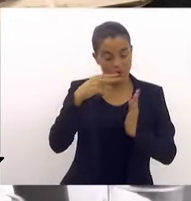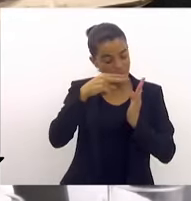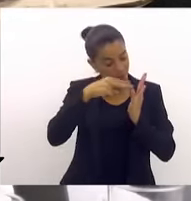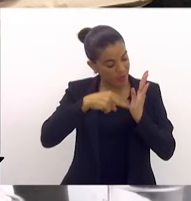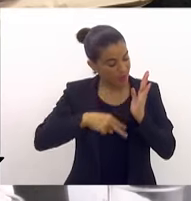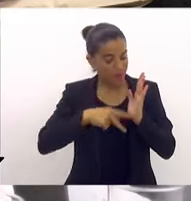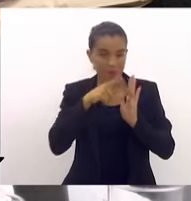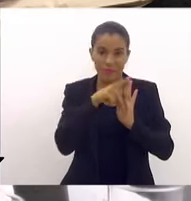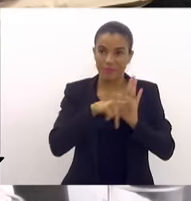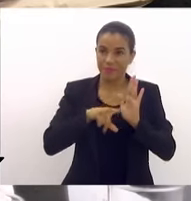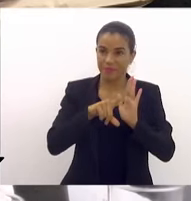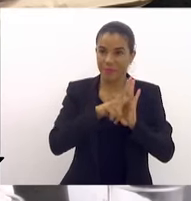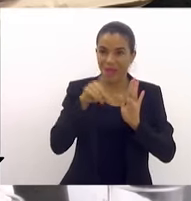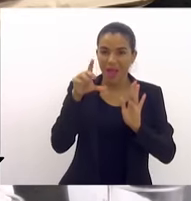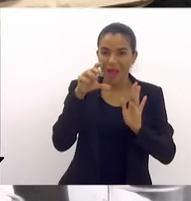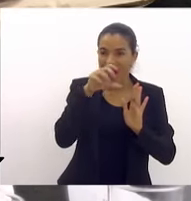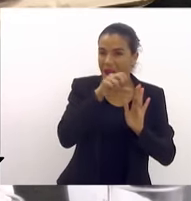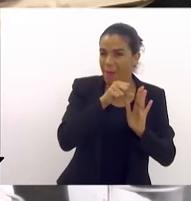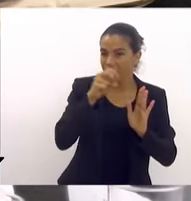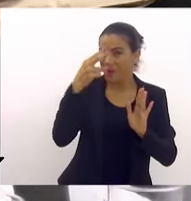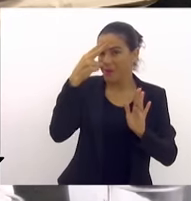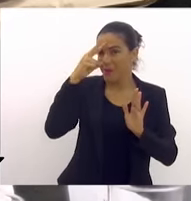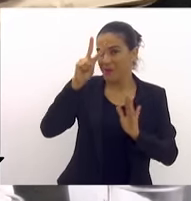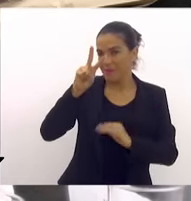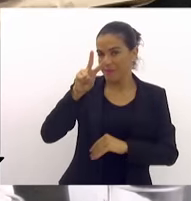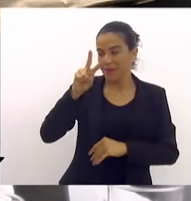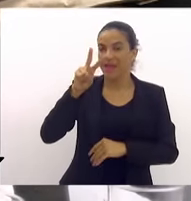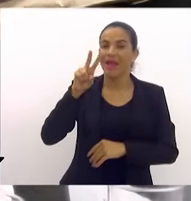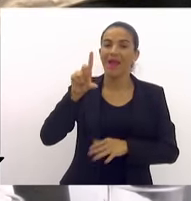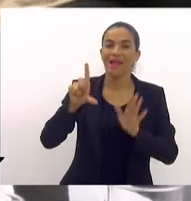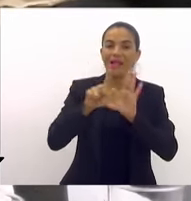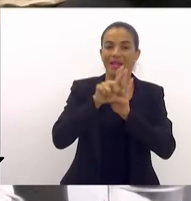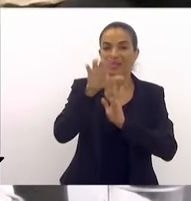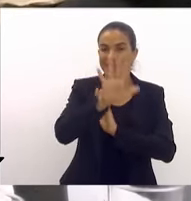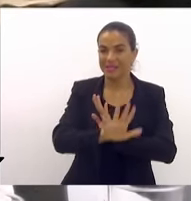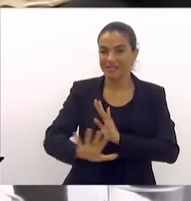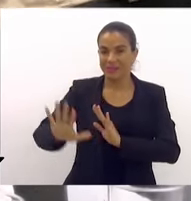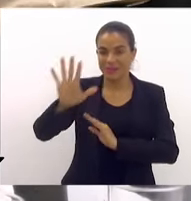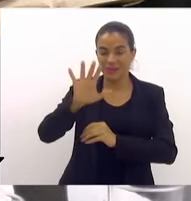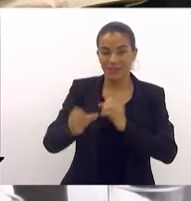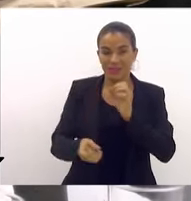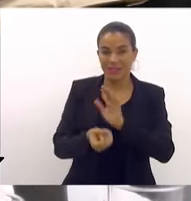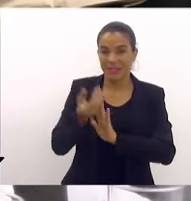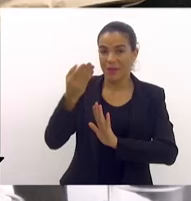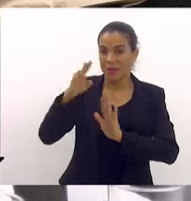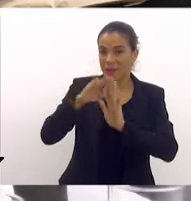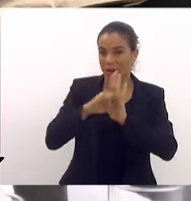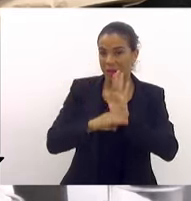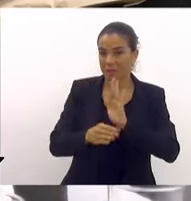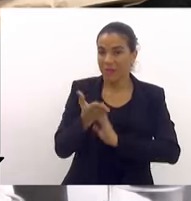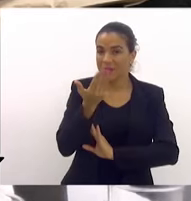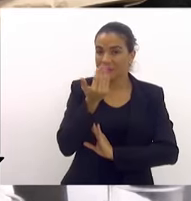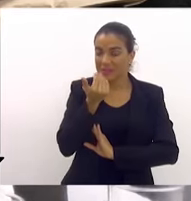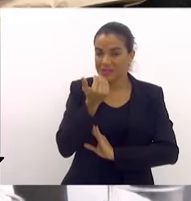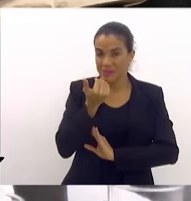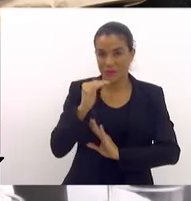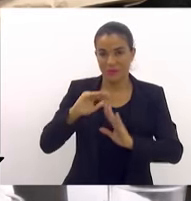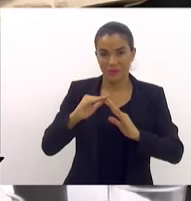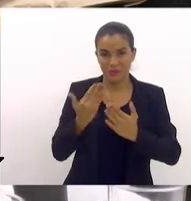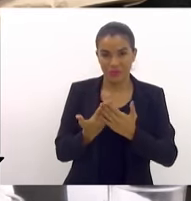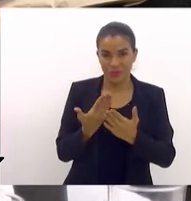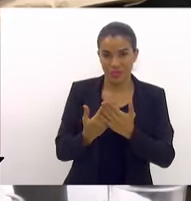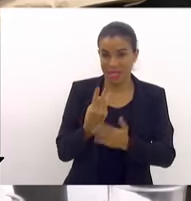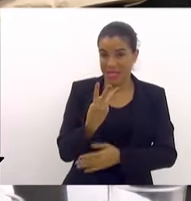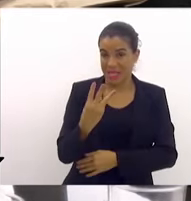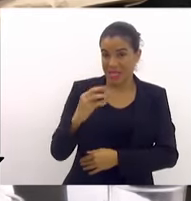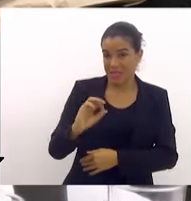projeto, eu rapidamente me recordei da lei nacional que cria o Programa de Alimentação Escolar, o PNAE. 30% do